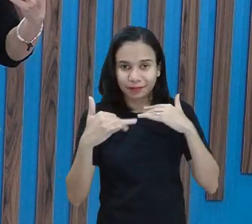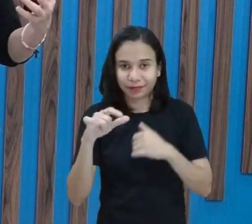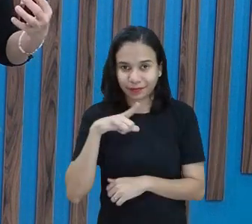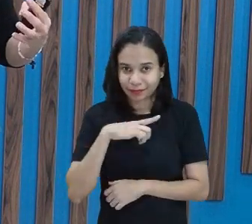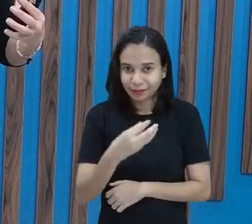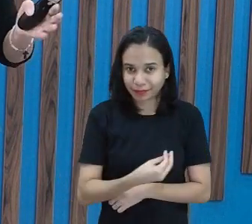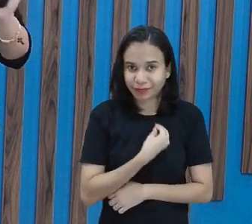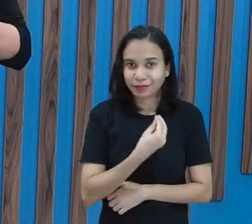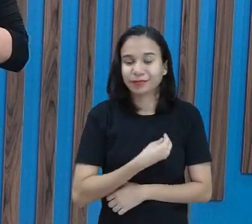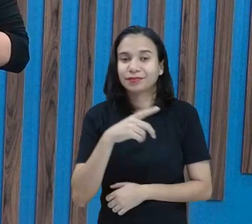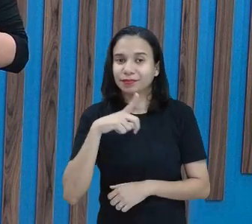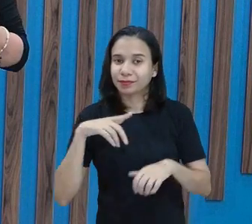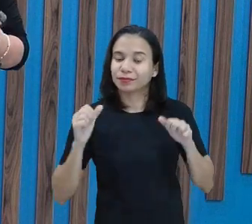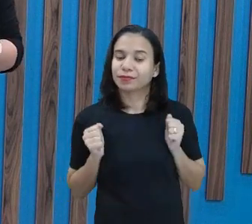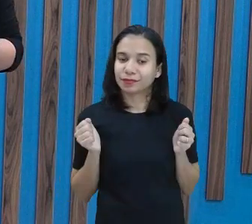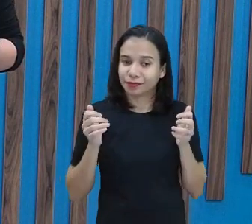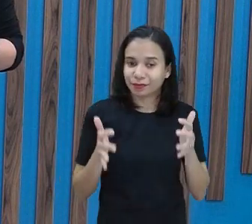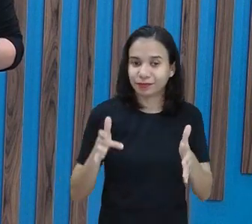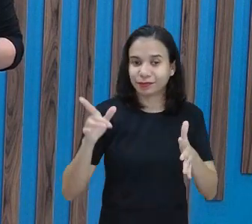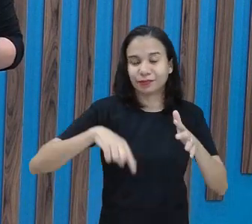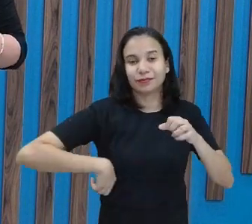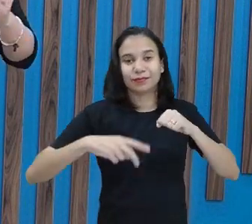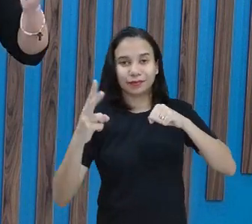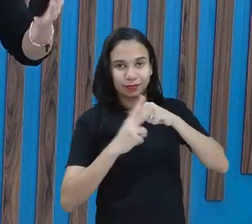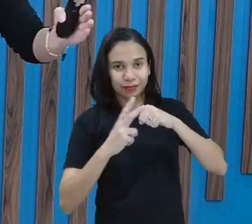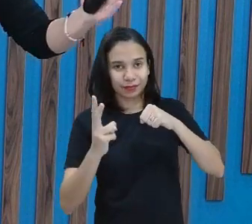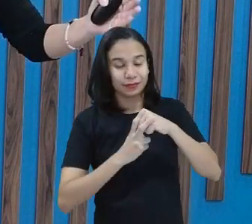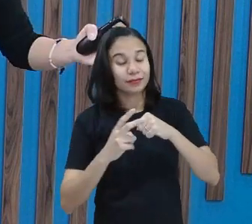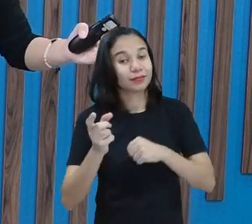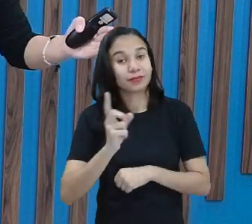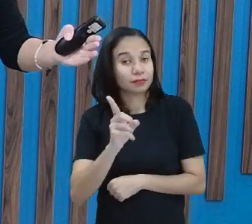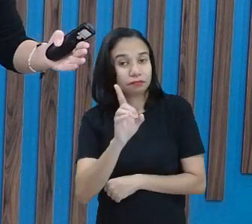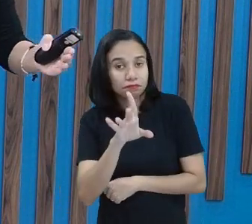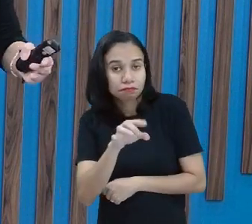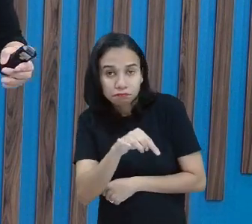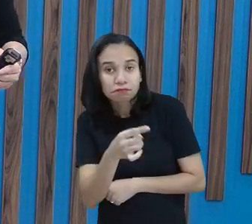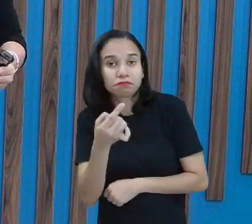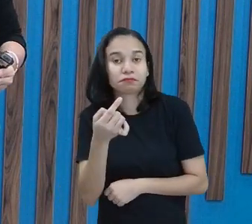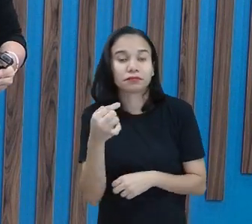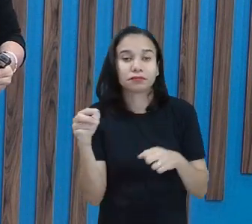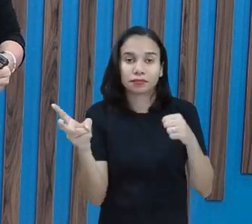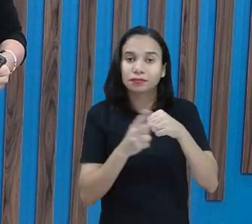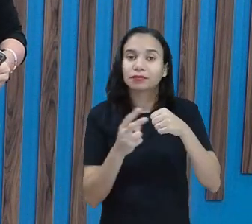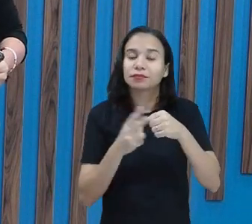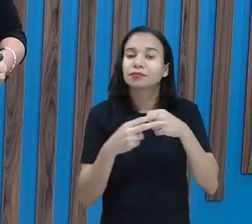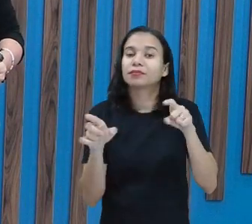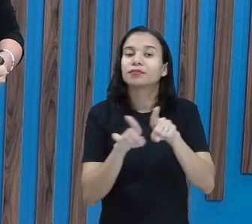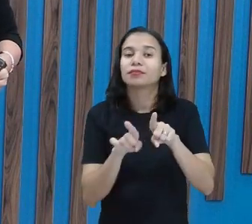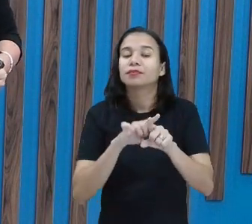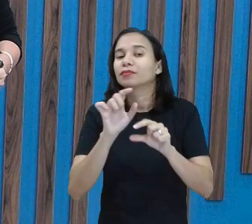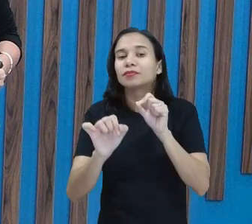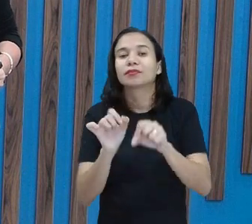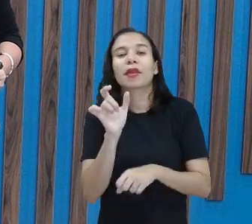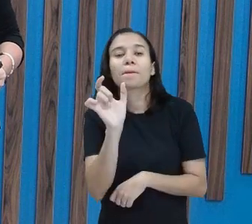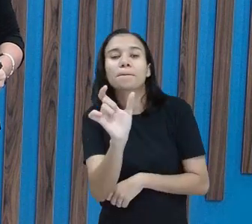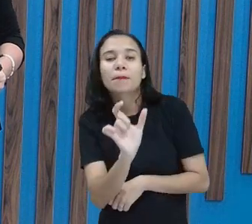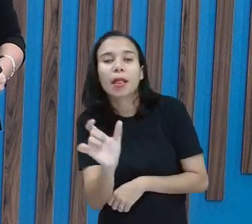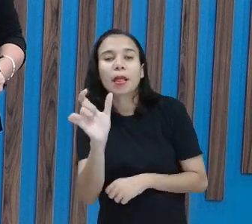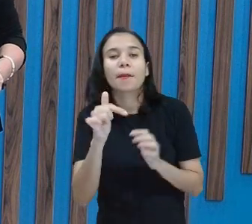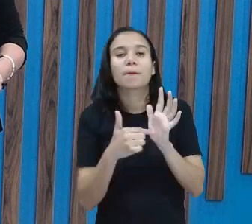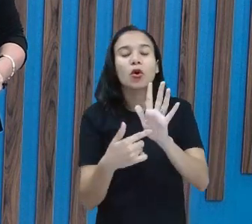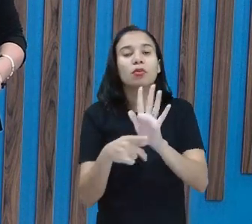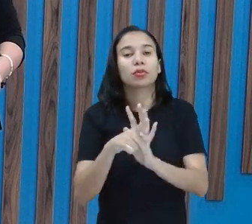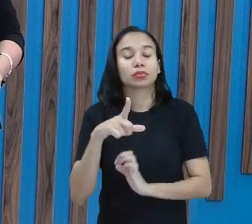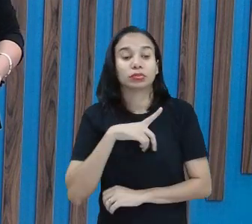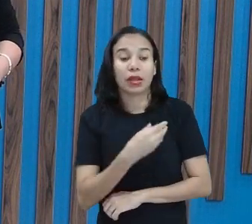tem uma ação, então isso é verbo, tá? Mas não só isso. Verbo também são aquelas palavrinhas que indicam um